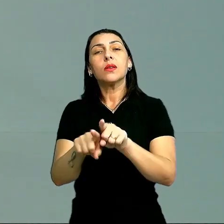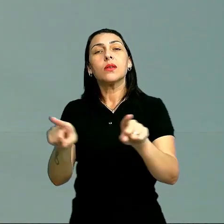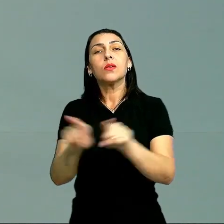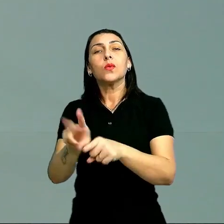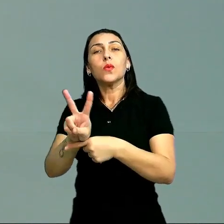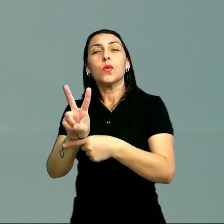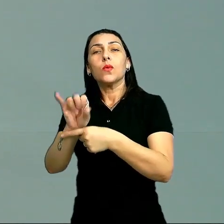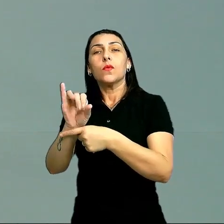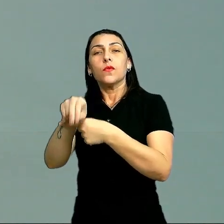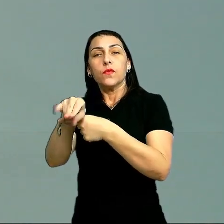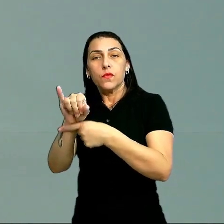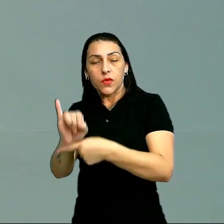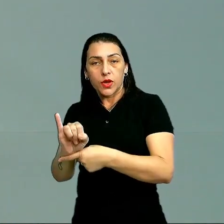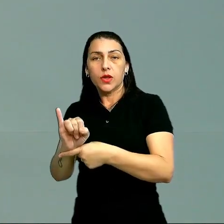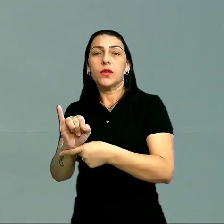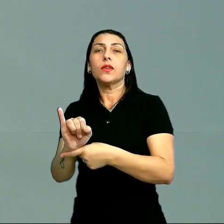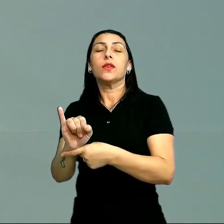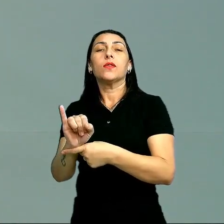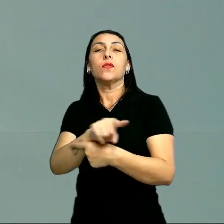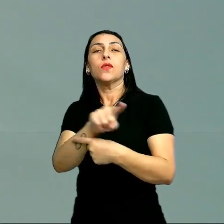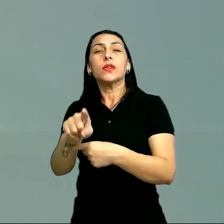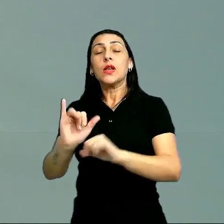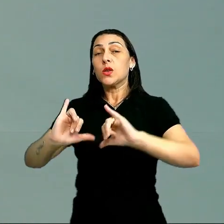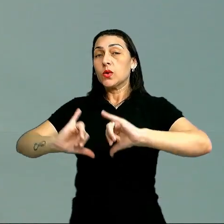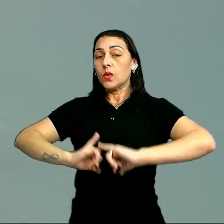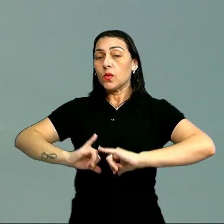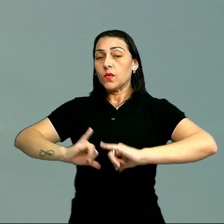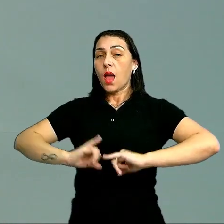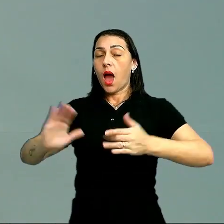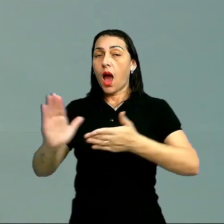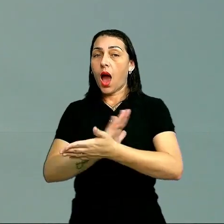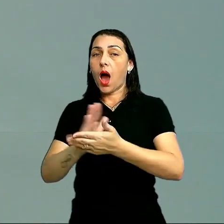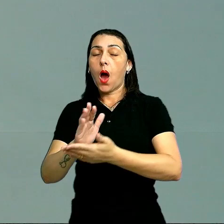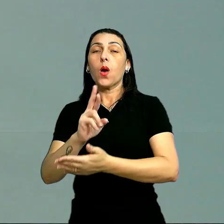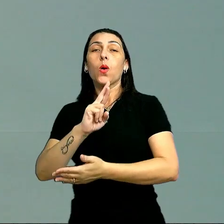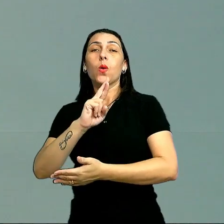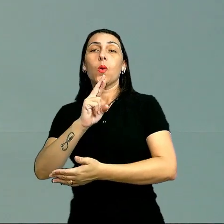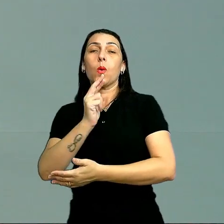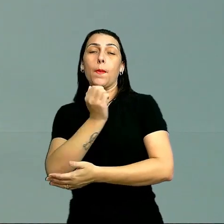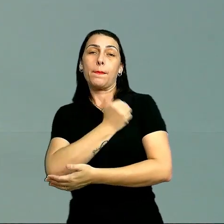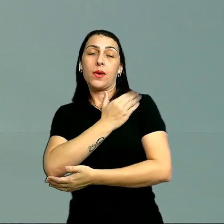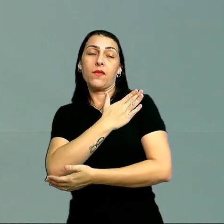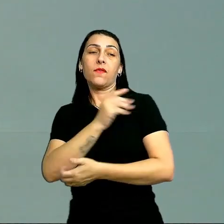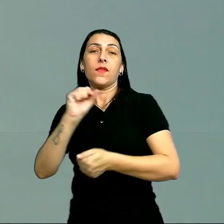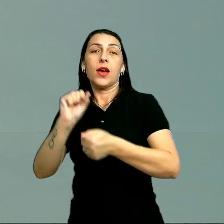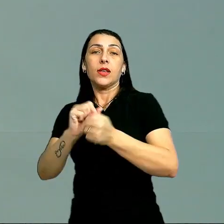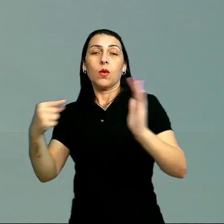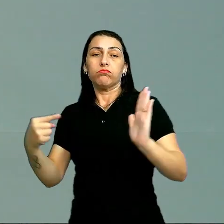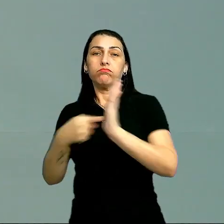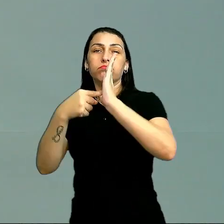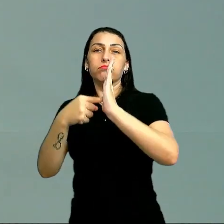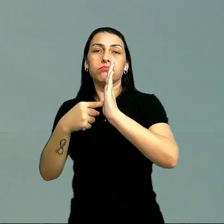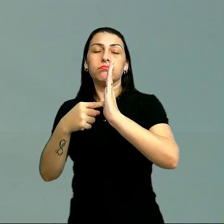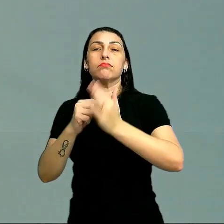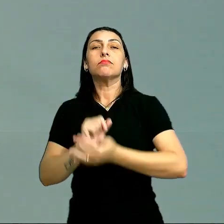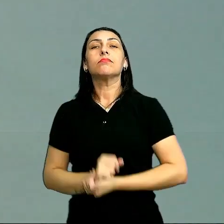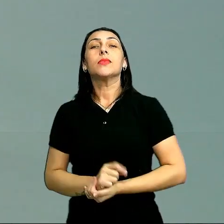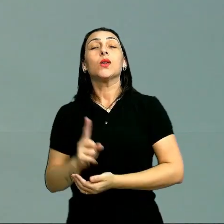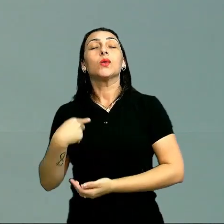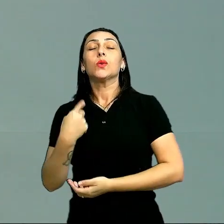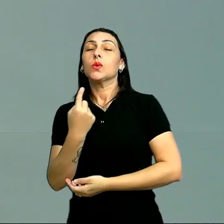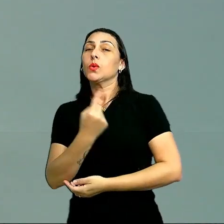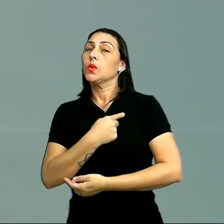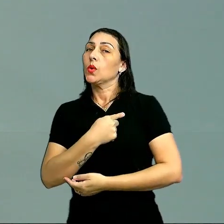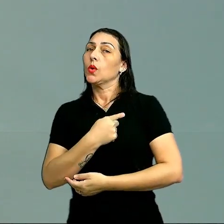recentemente o caso do Vini Júnior, todas as vezes que ele sofria algum tipo de preconceito, ele ia lá e fazia uma denúncia. E aí nós